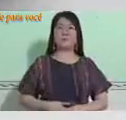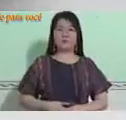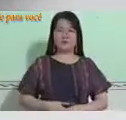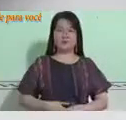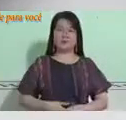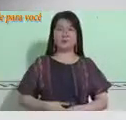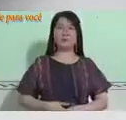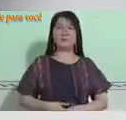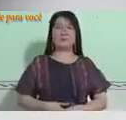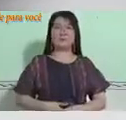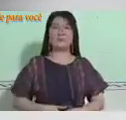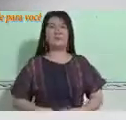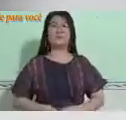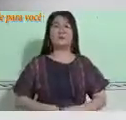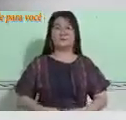TREMORFISOLO, acento agudo,